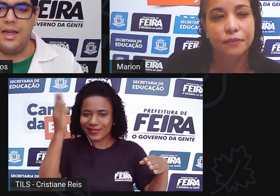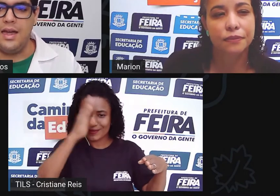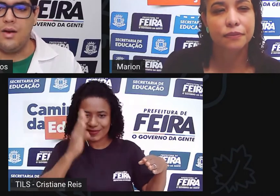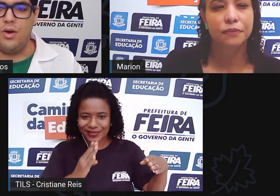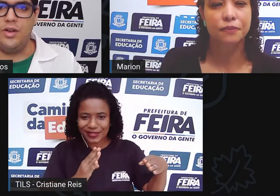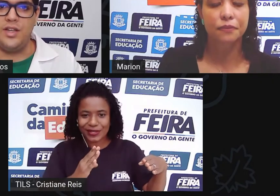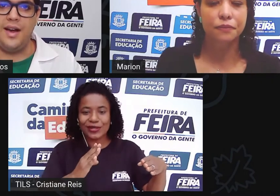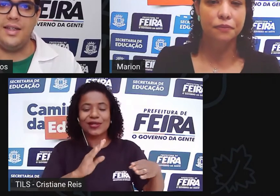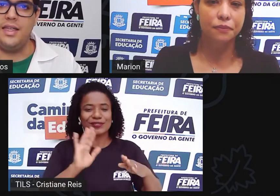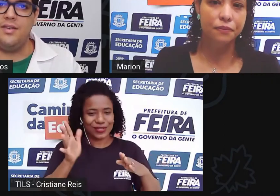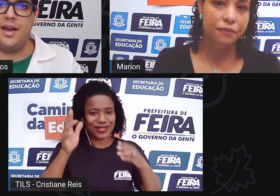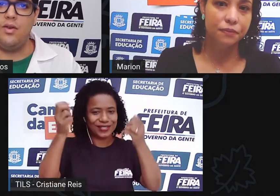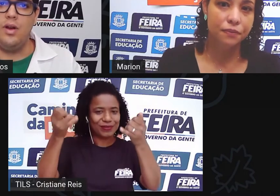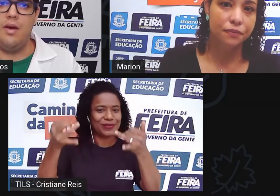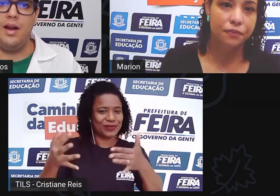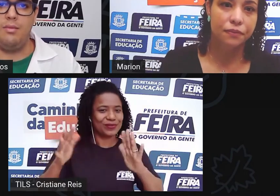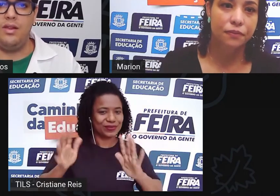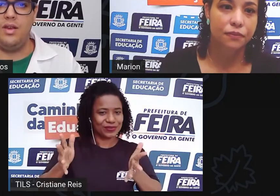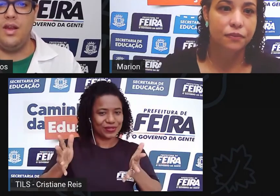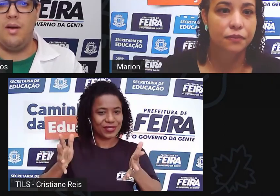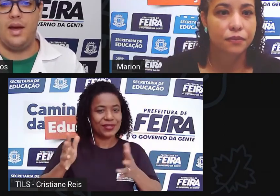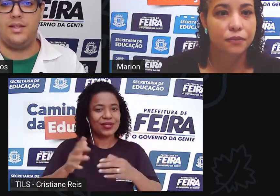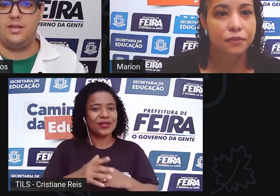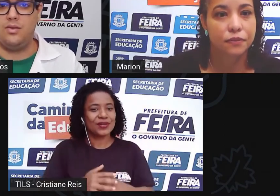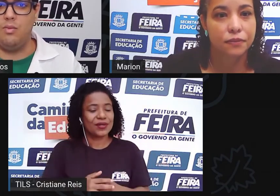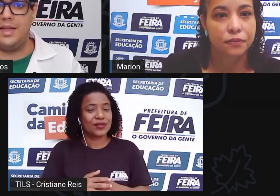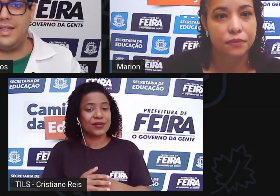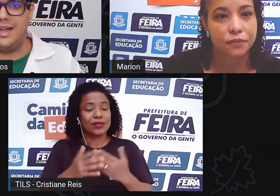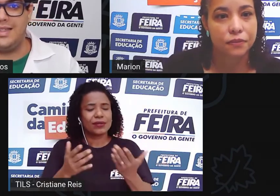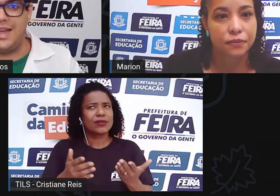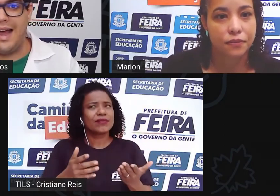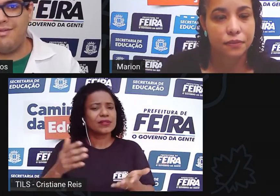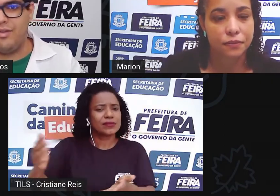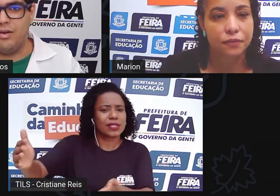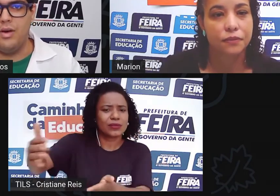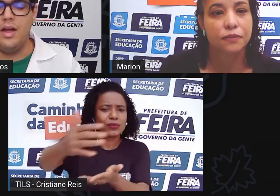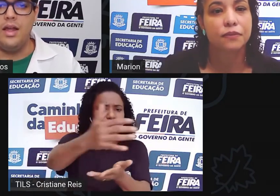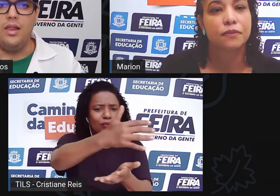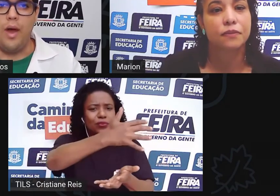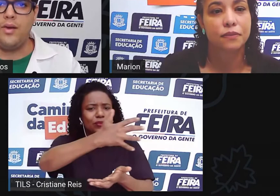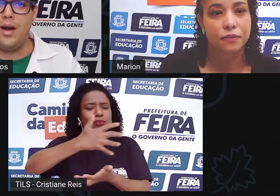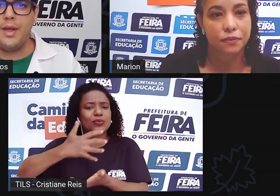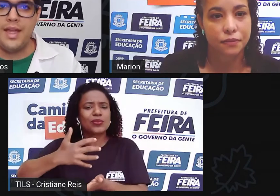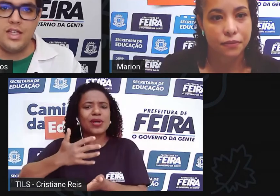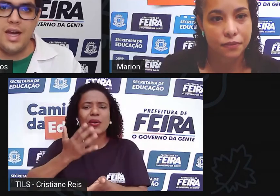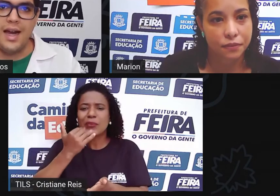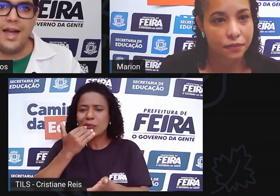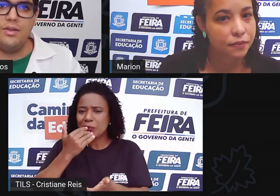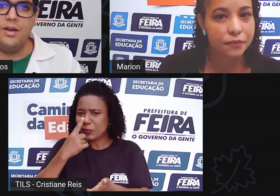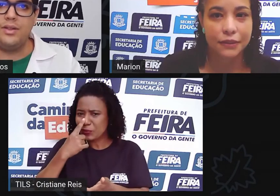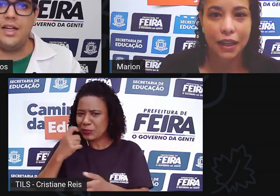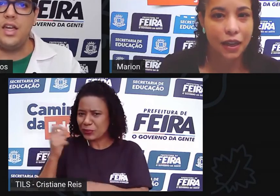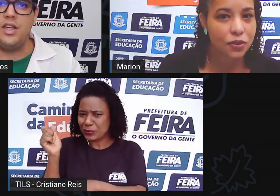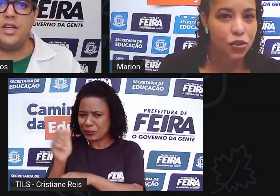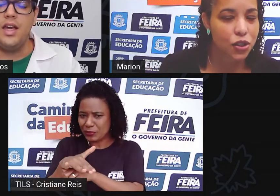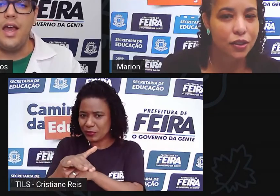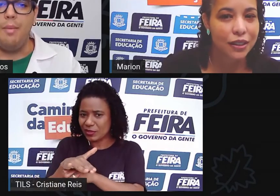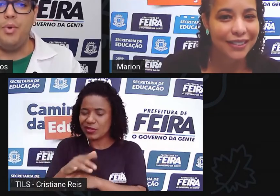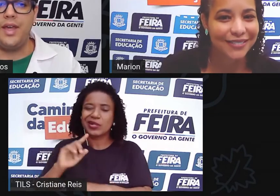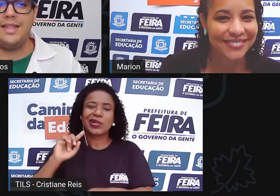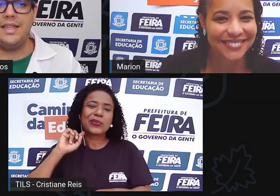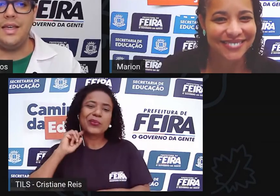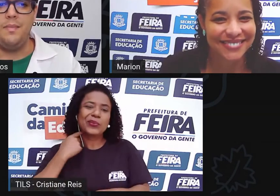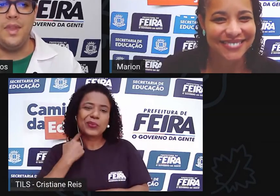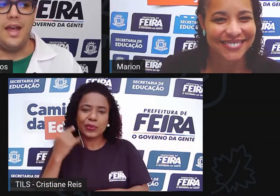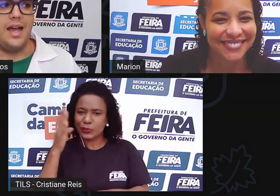né? Quando a gente fala assim que vai recolher um alimento que não é mais comercializável, não é que o alimento está estragado não, tá, gente? É